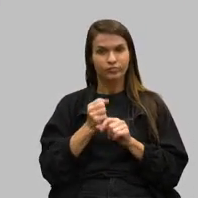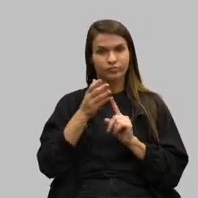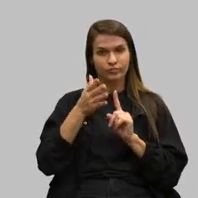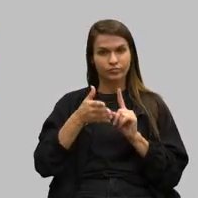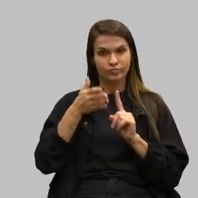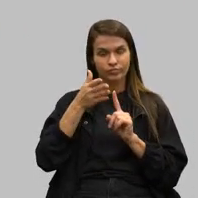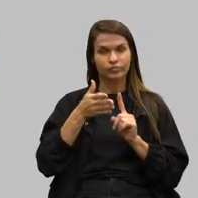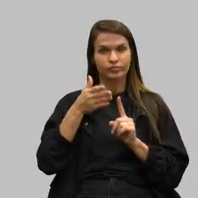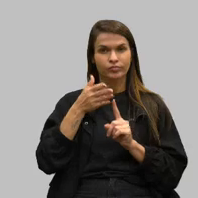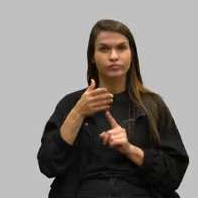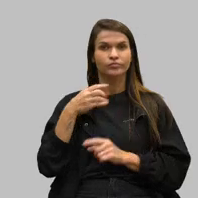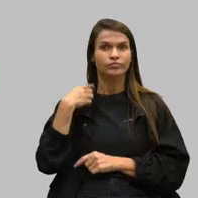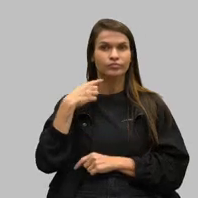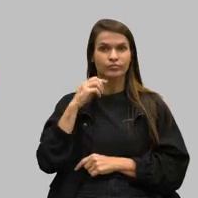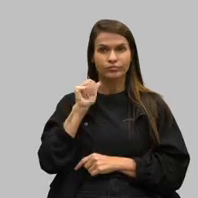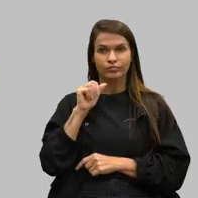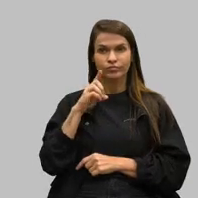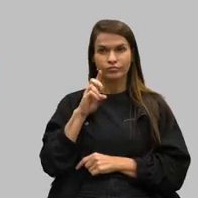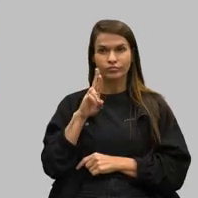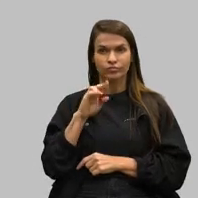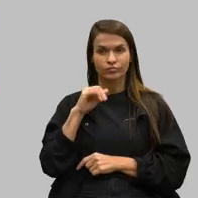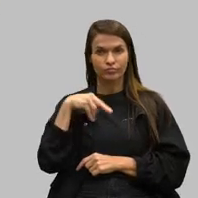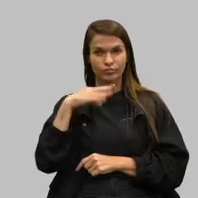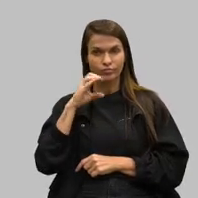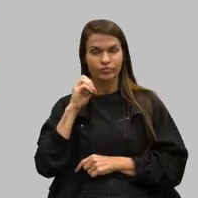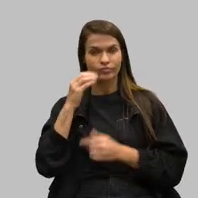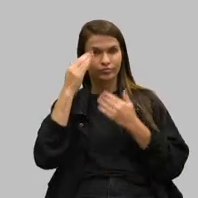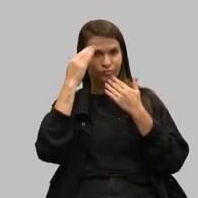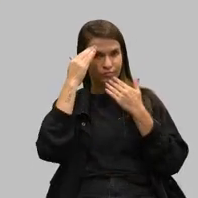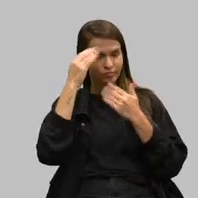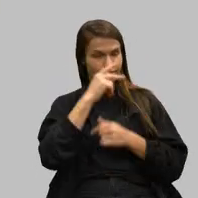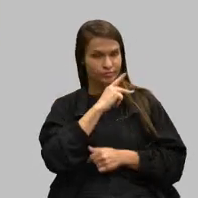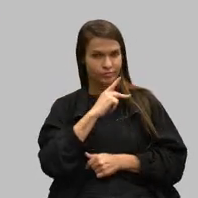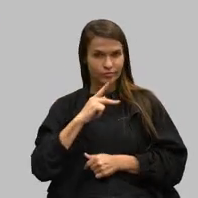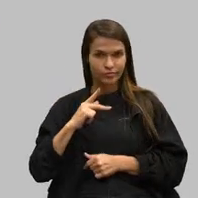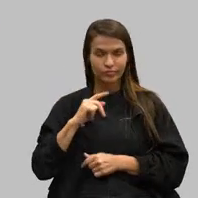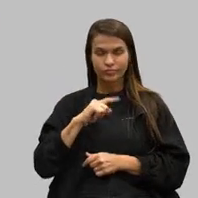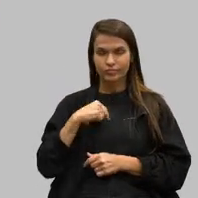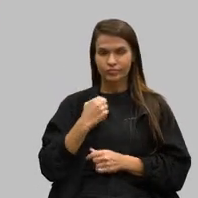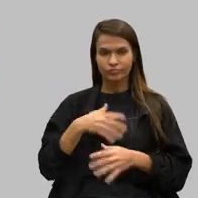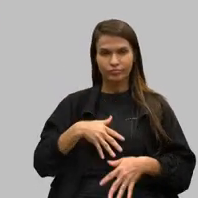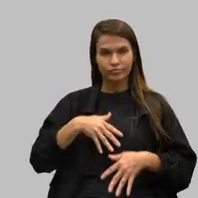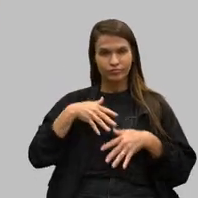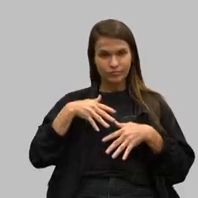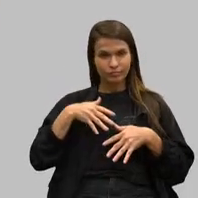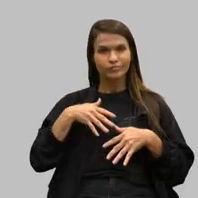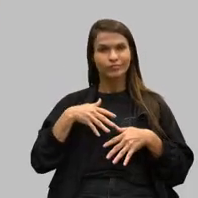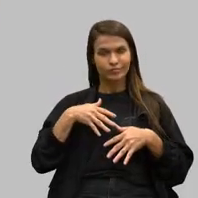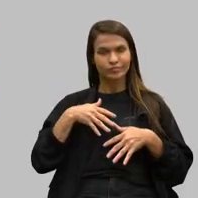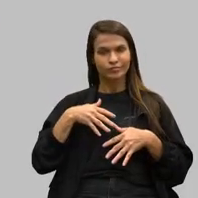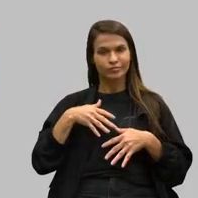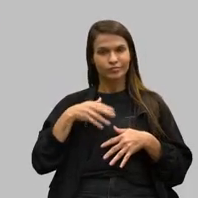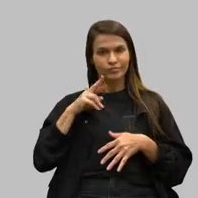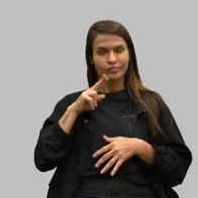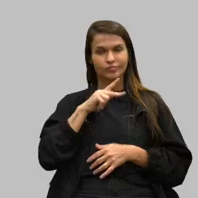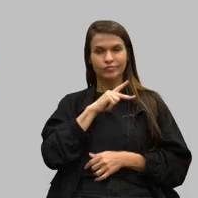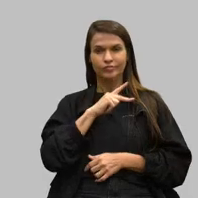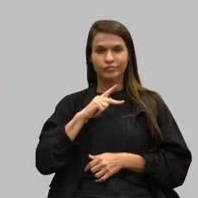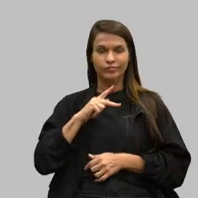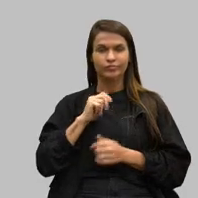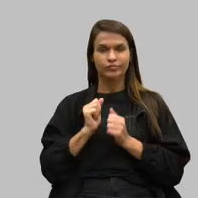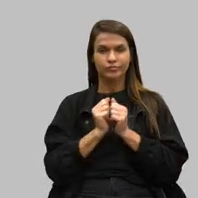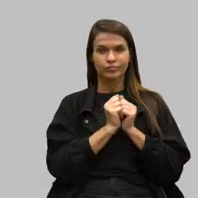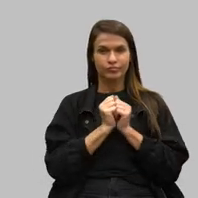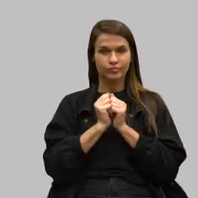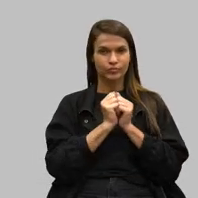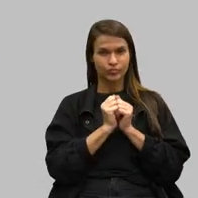Adriano. Obrigado, presidente. E cujo, nós tivemos a honra também do senhor ser o presidente, juntamente com